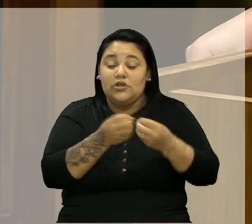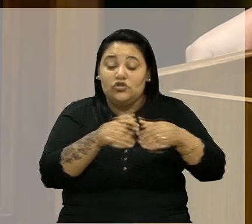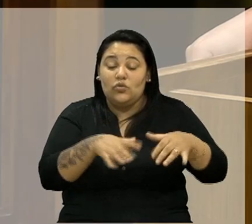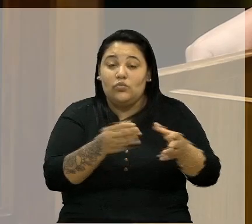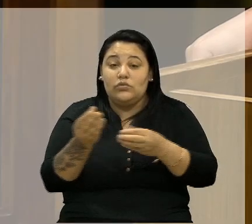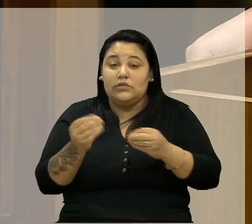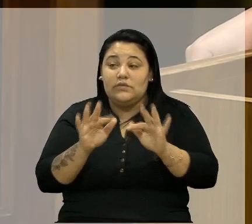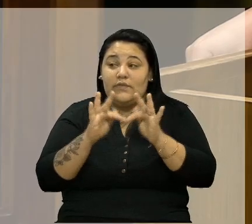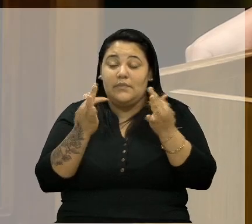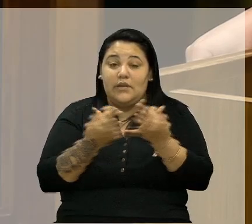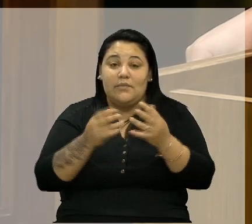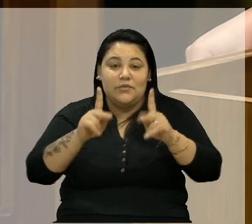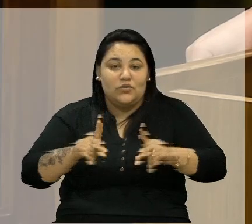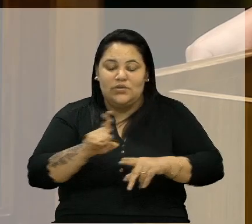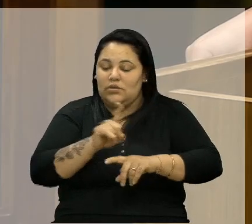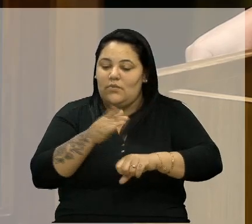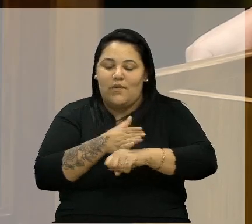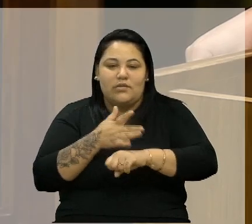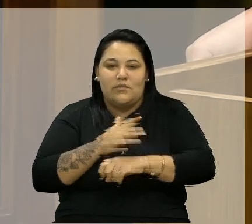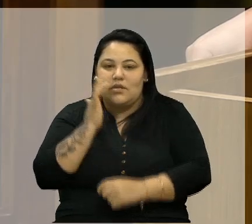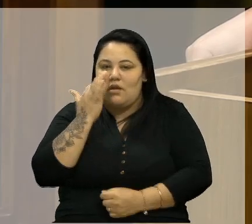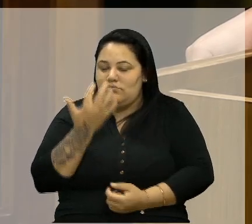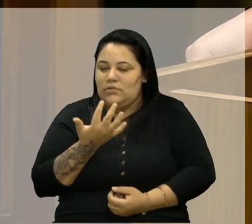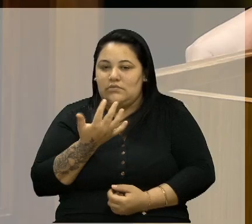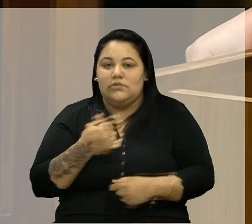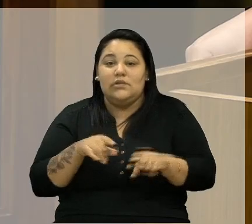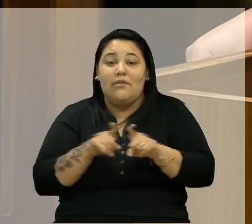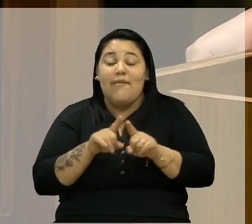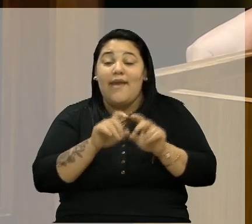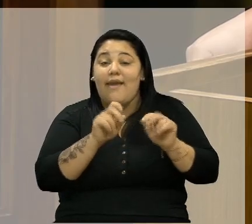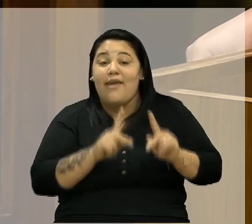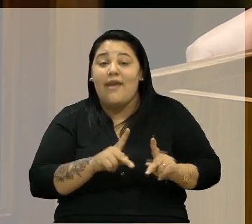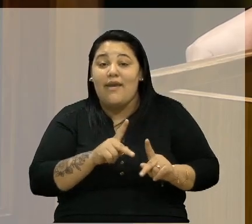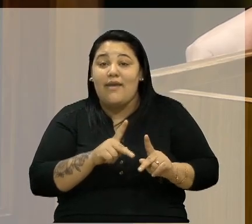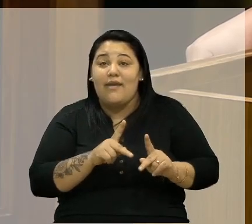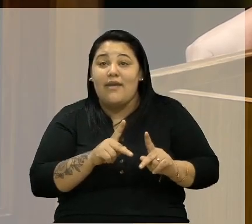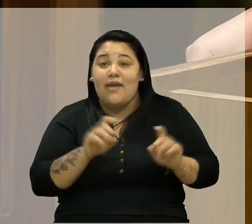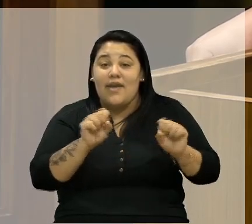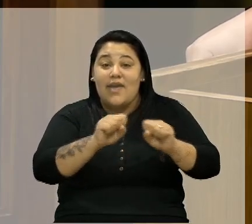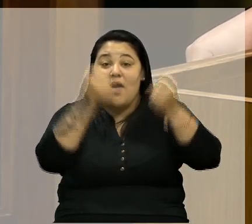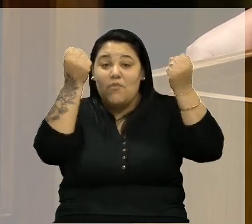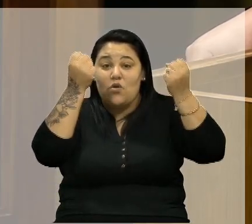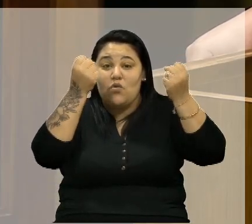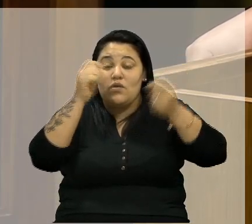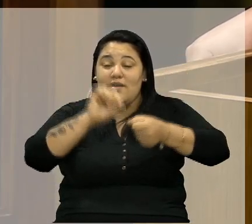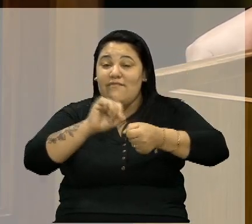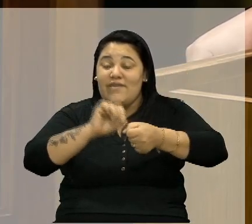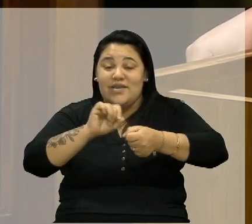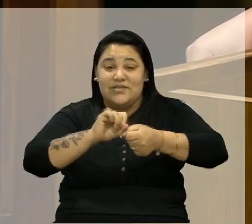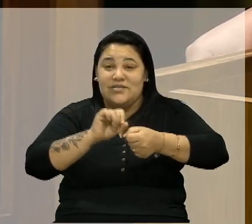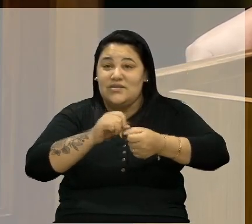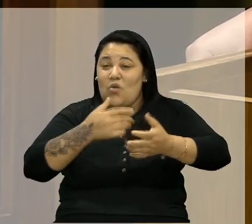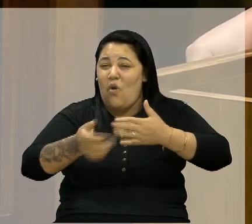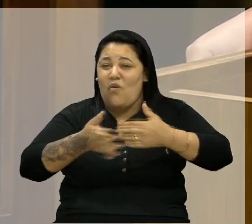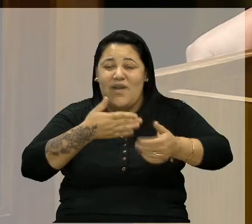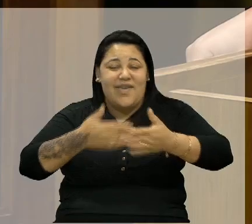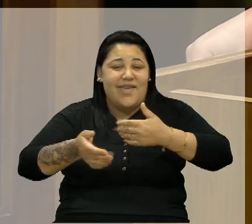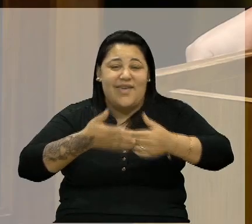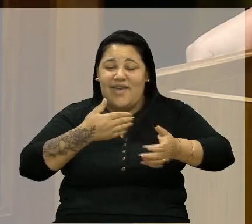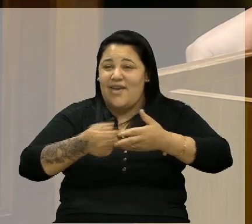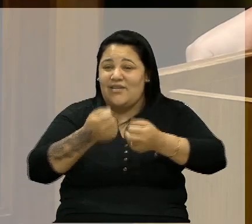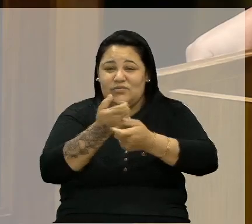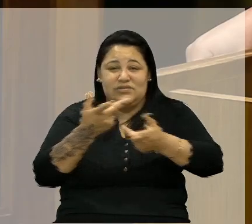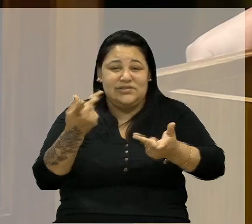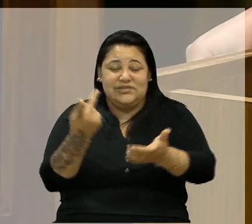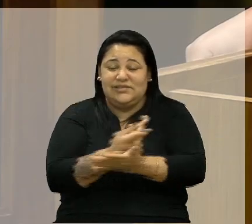que não tiveram nada a ver com aquilo que aconteceu. E quem deveria, quem quebrou, quem fez qualquer algazarra, qualquer